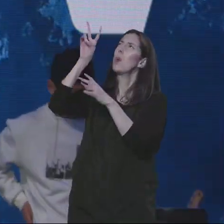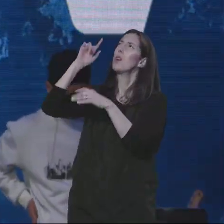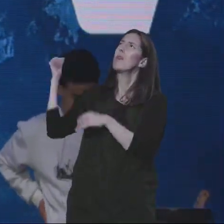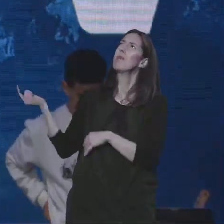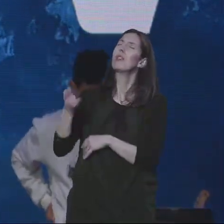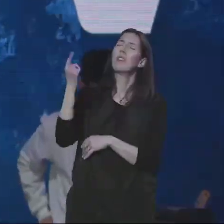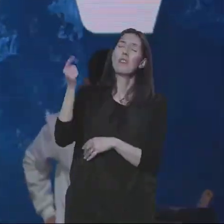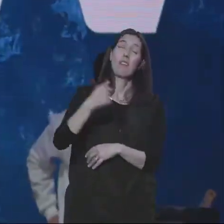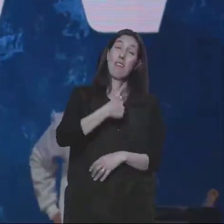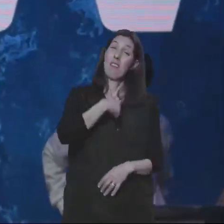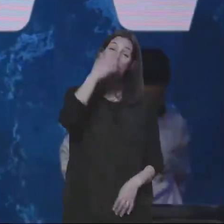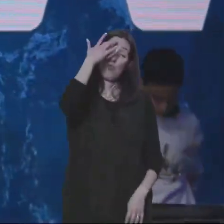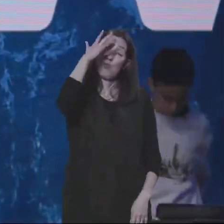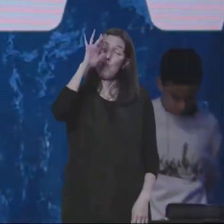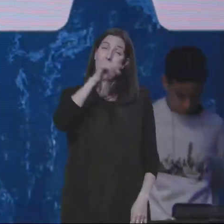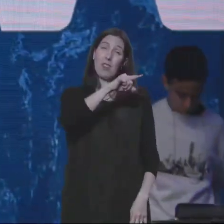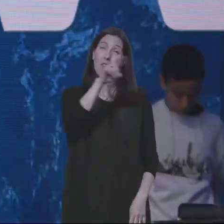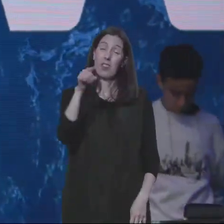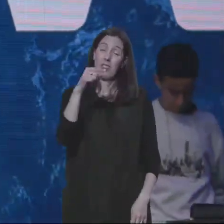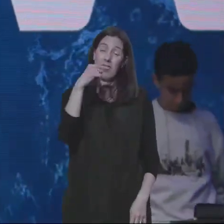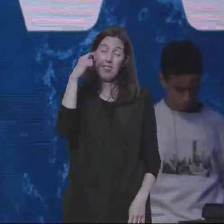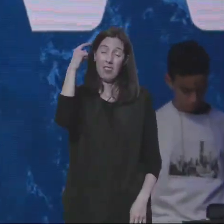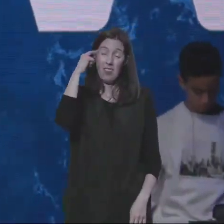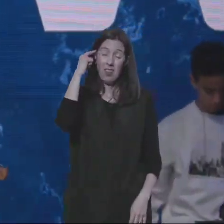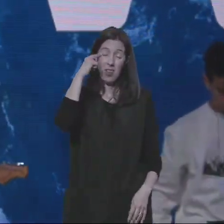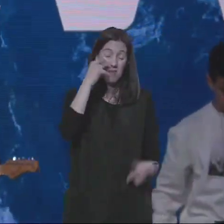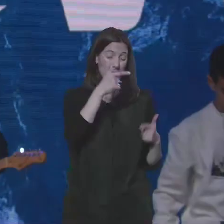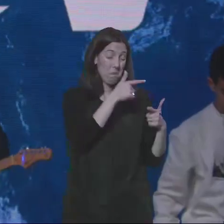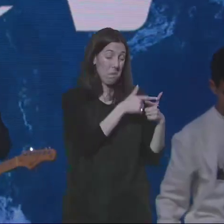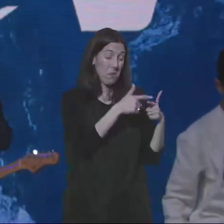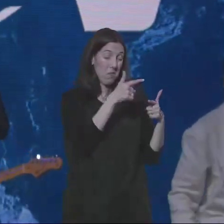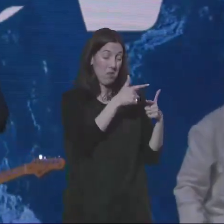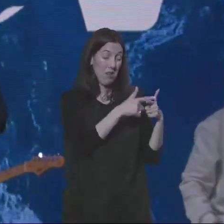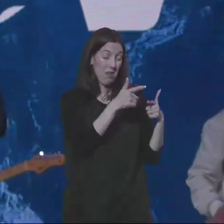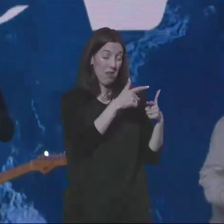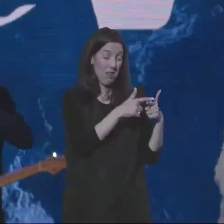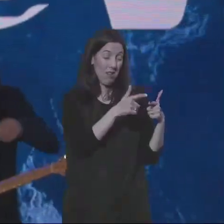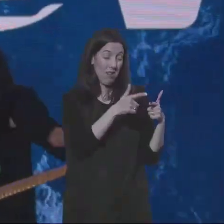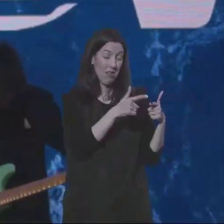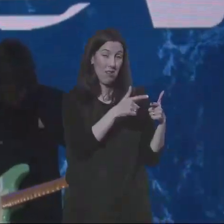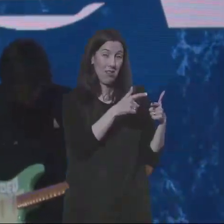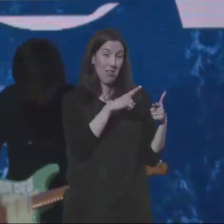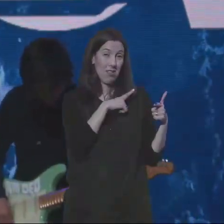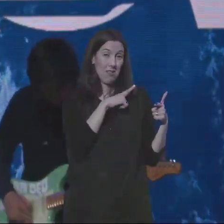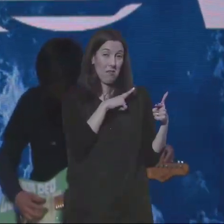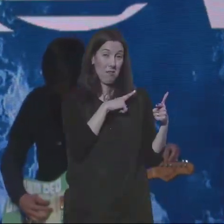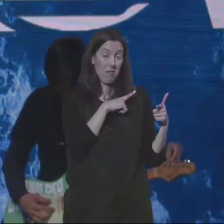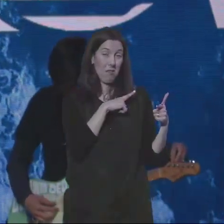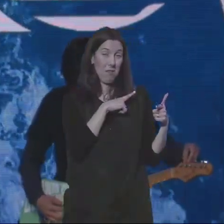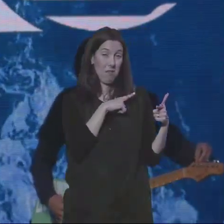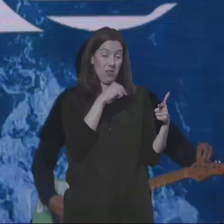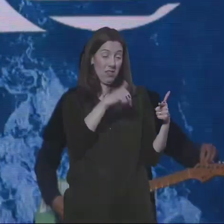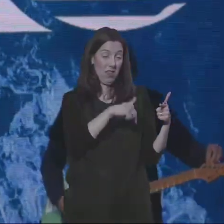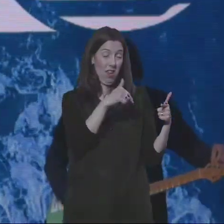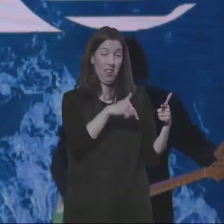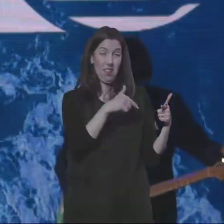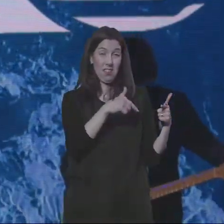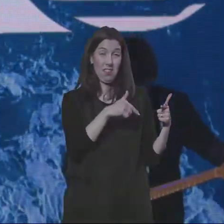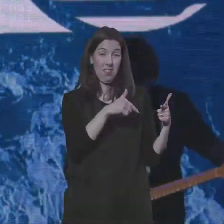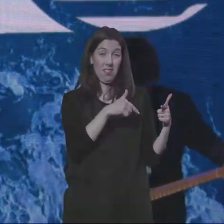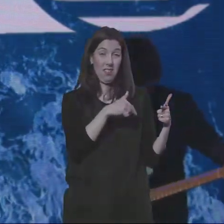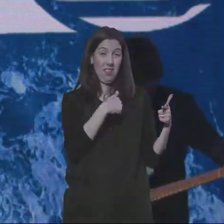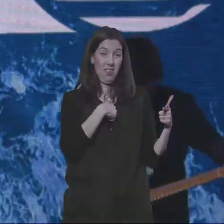E eu não sei você, quando eu paro para olhar os meus problemas, as minhas crises, aquilo que me